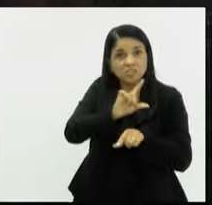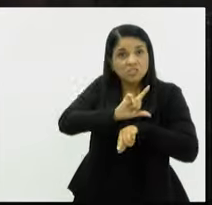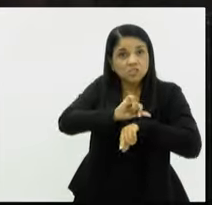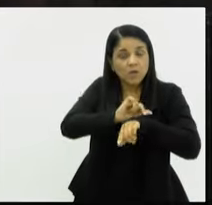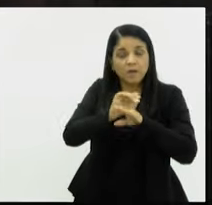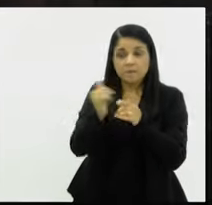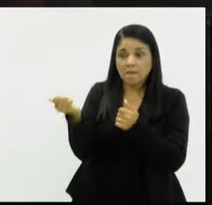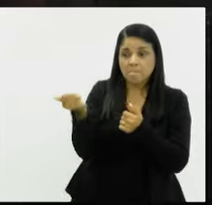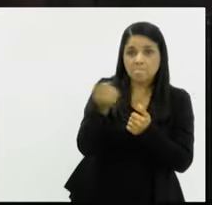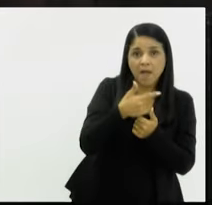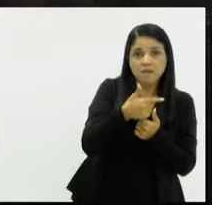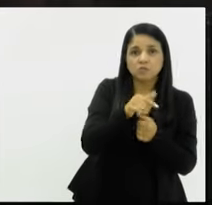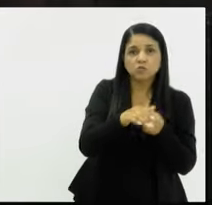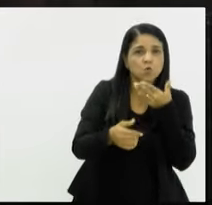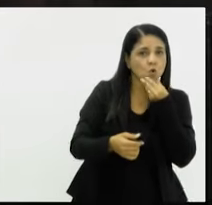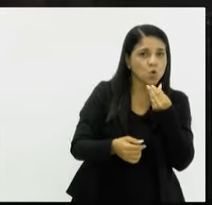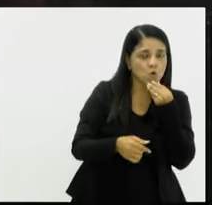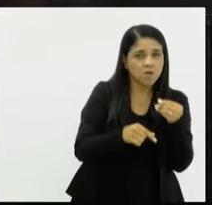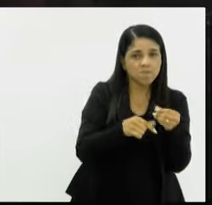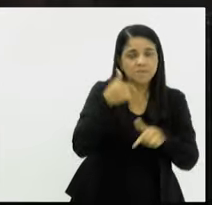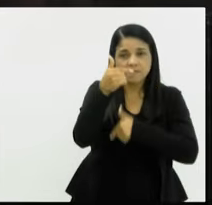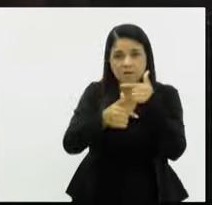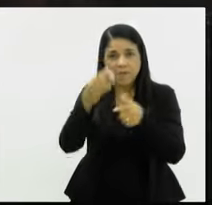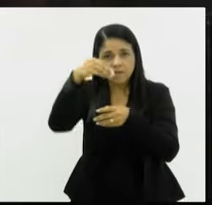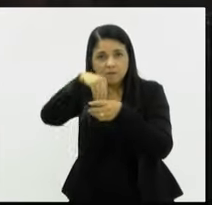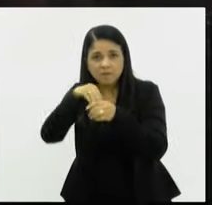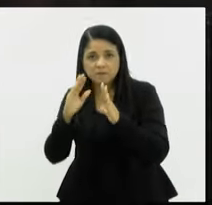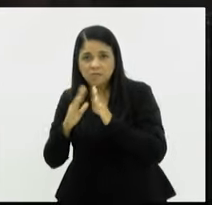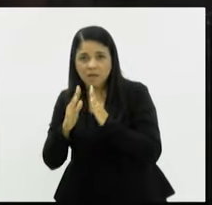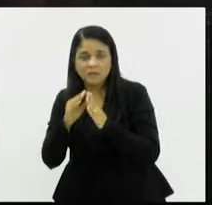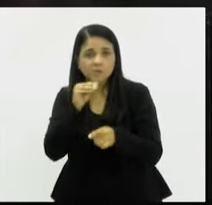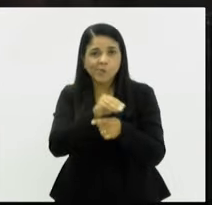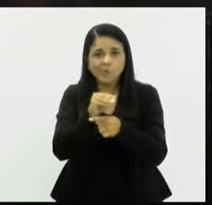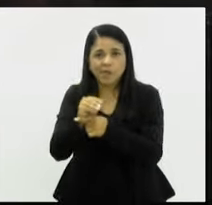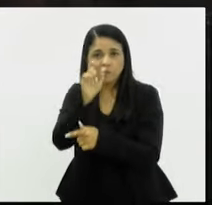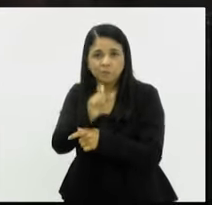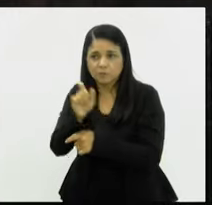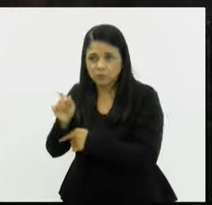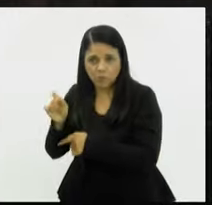que homens nos afazeres domésticos e cuidados